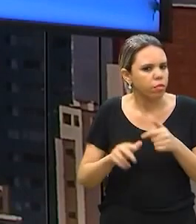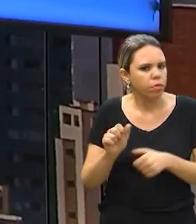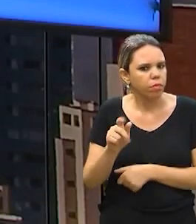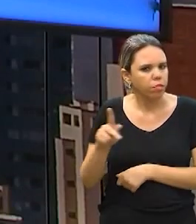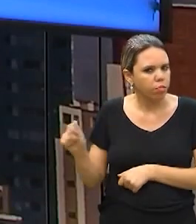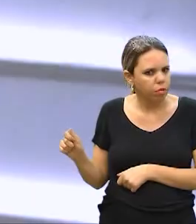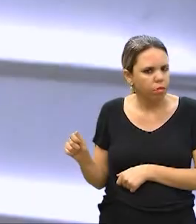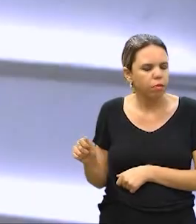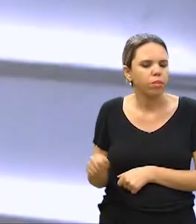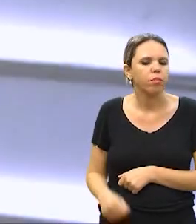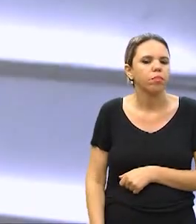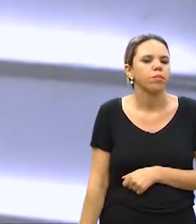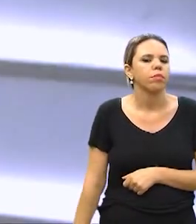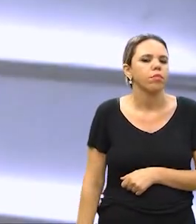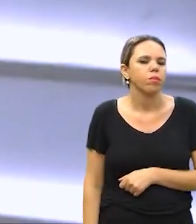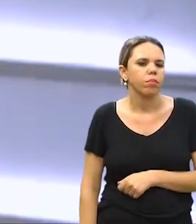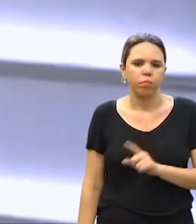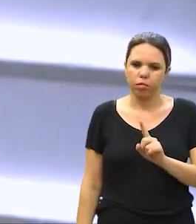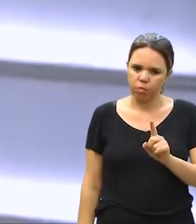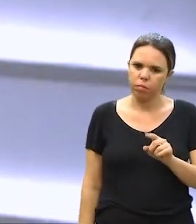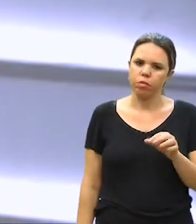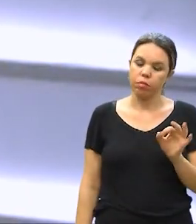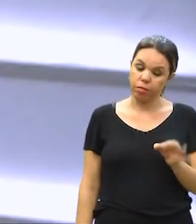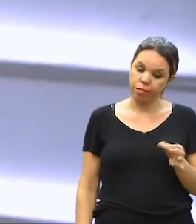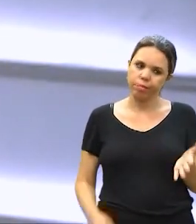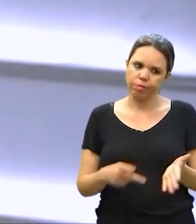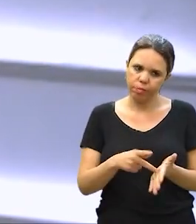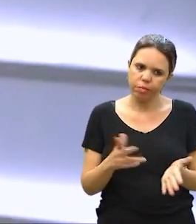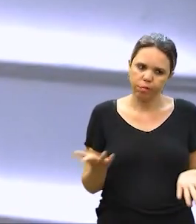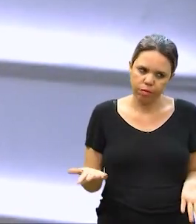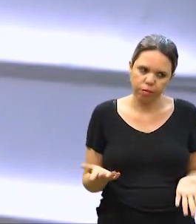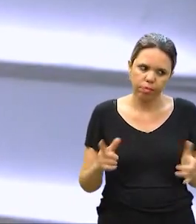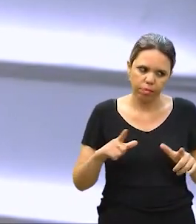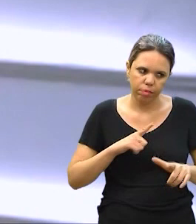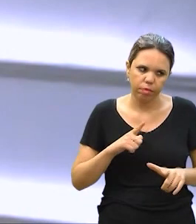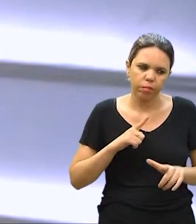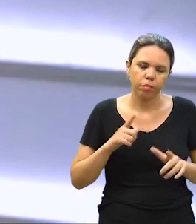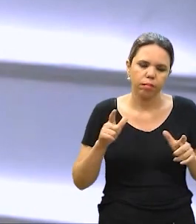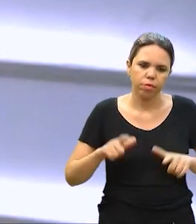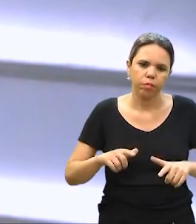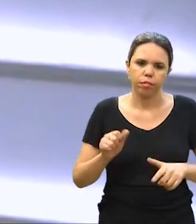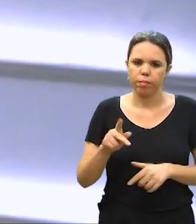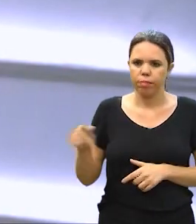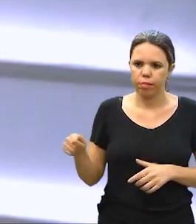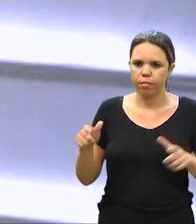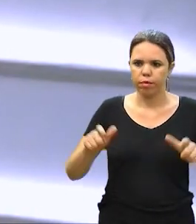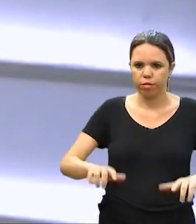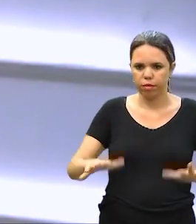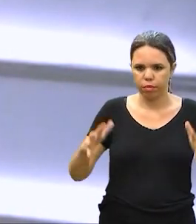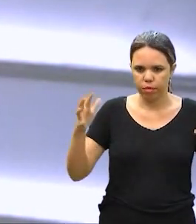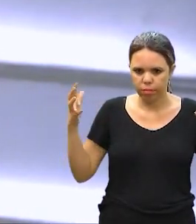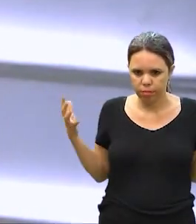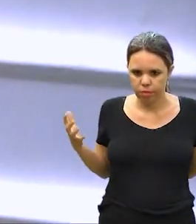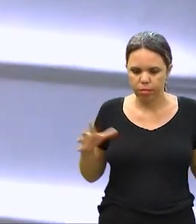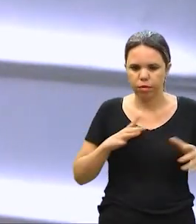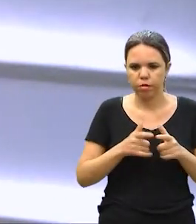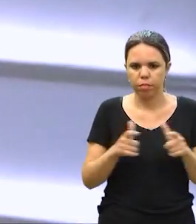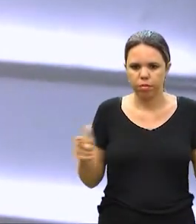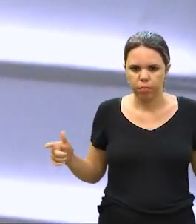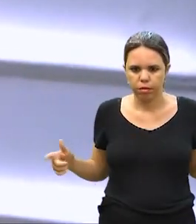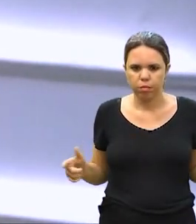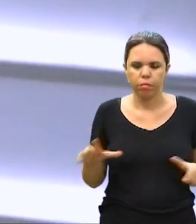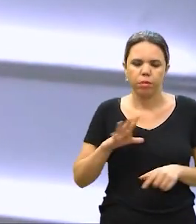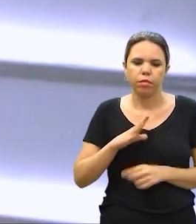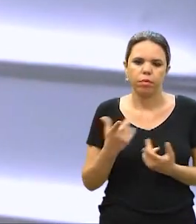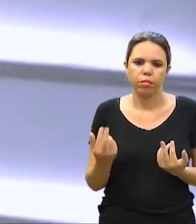APA? Não, sem dúvida, A gente tem um espaço tão rico como é a APA, numa metrópole ou até mesmo